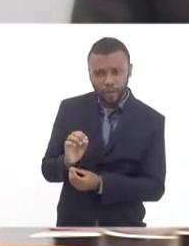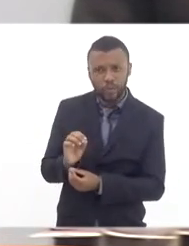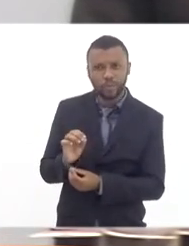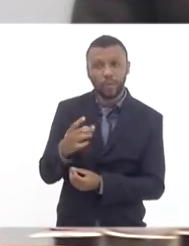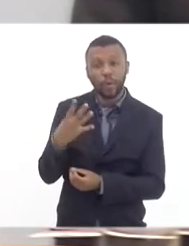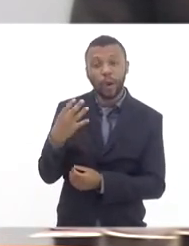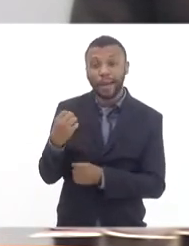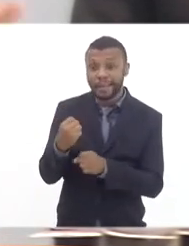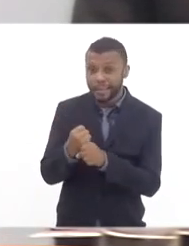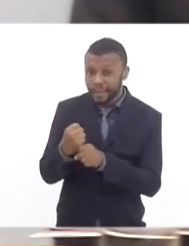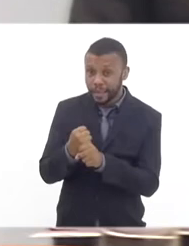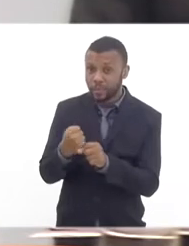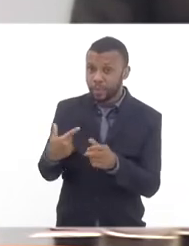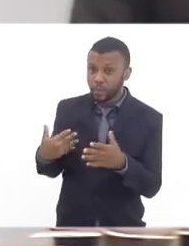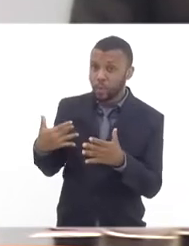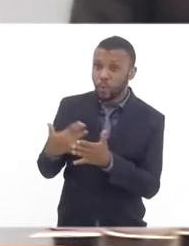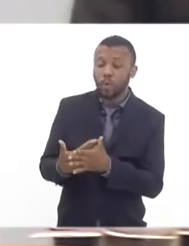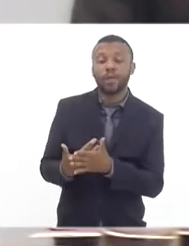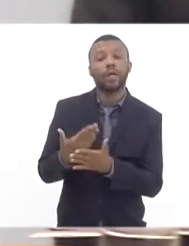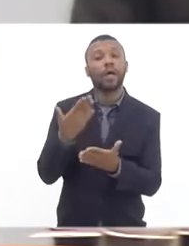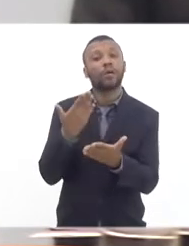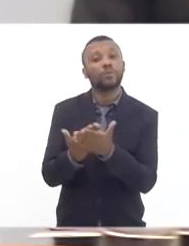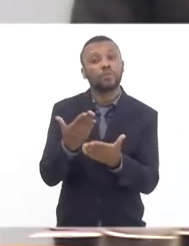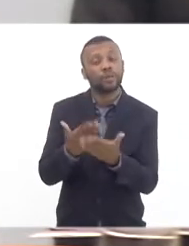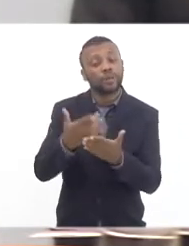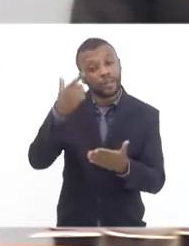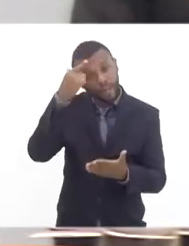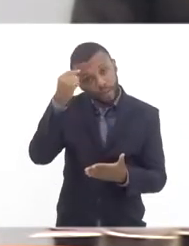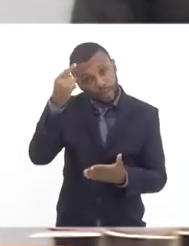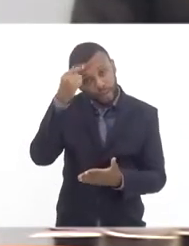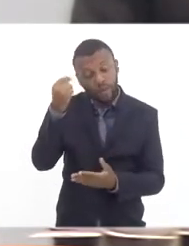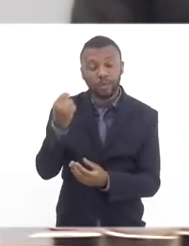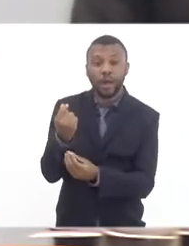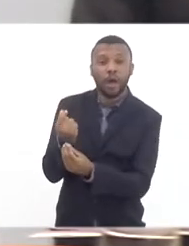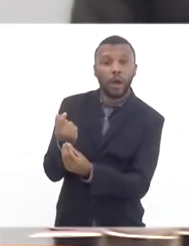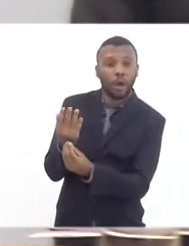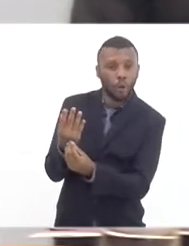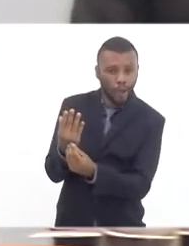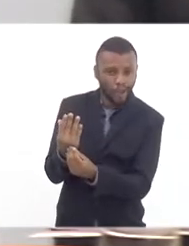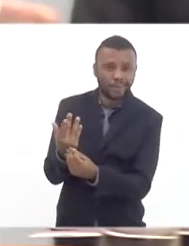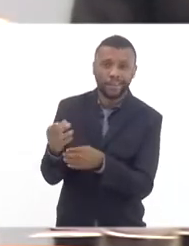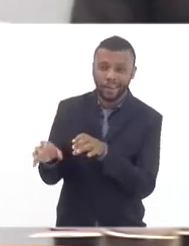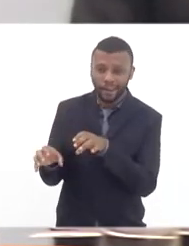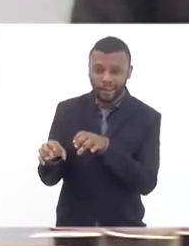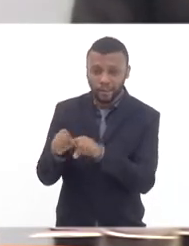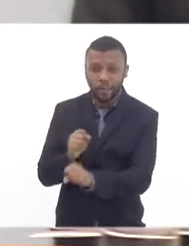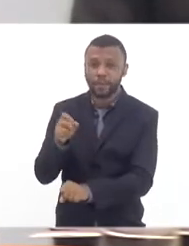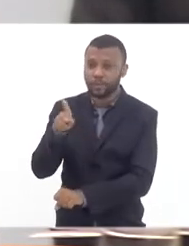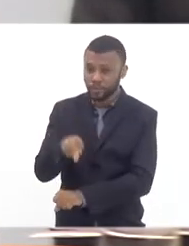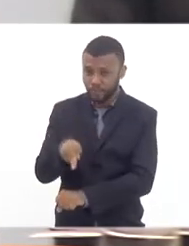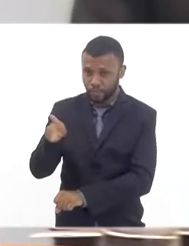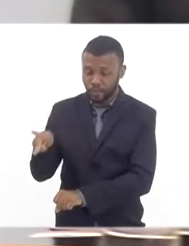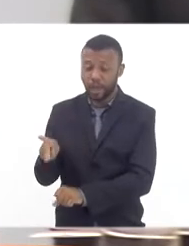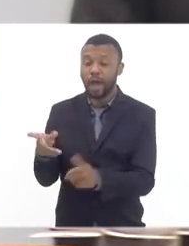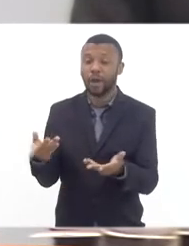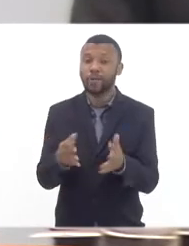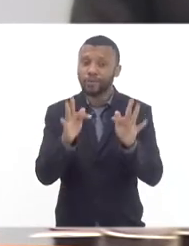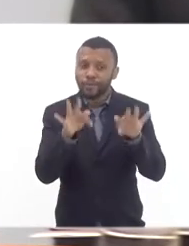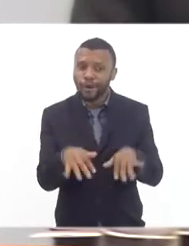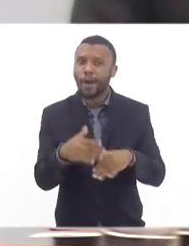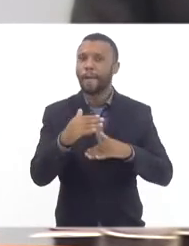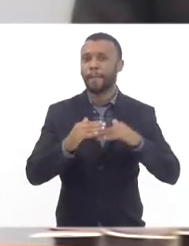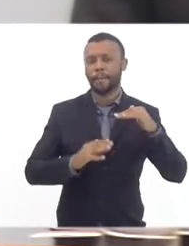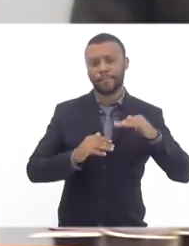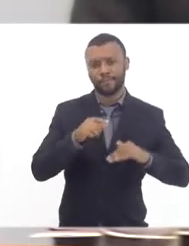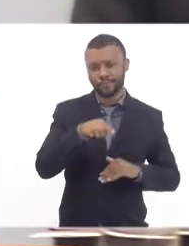anos depois. Fiz a minha faculdade de graduação na UERJ, FFP, e estou encerrando agora a carreira também doutoranda na